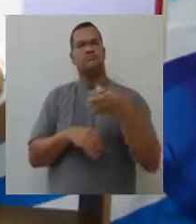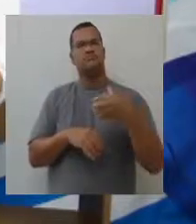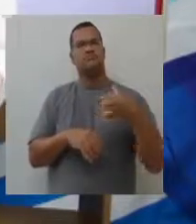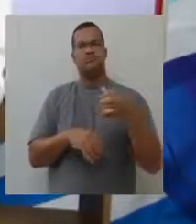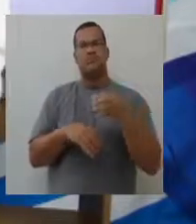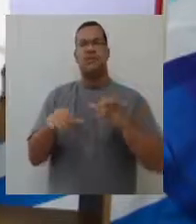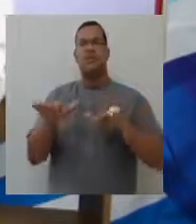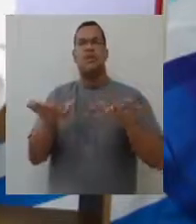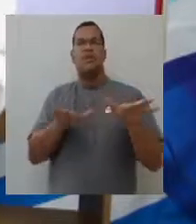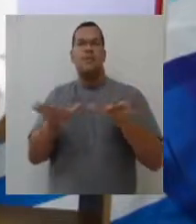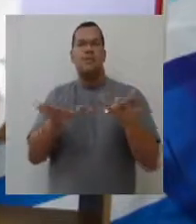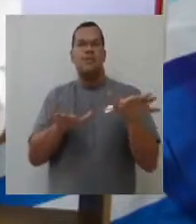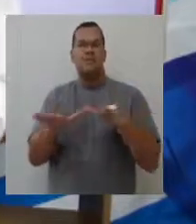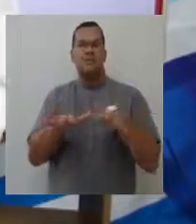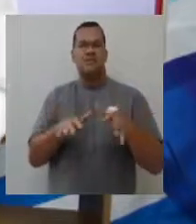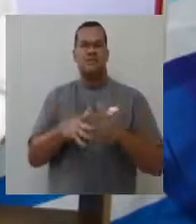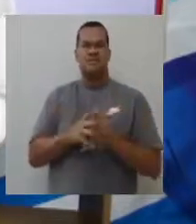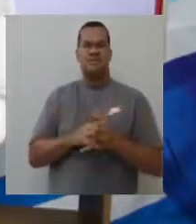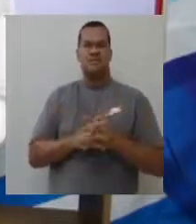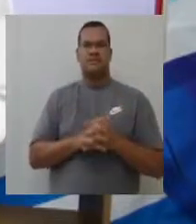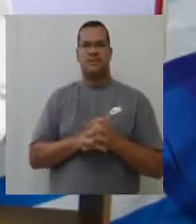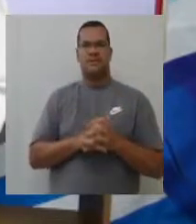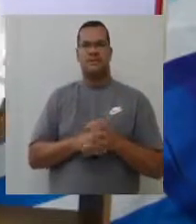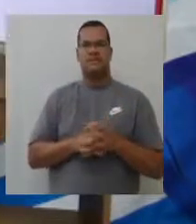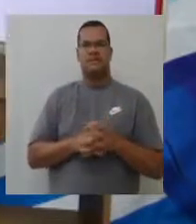que você der.